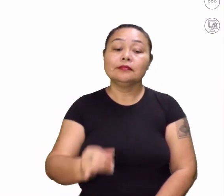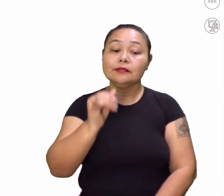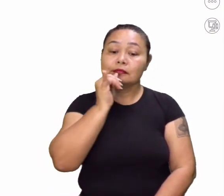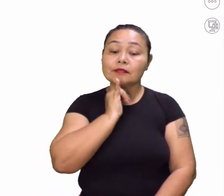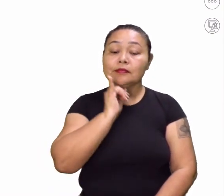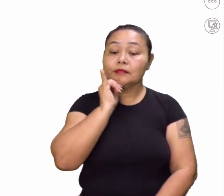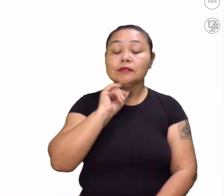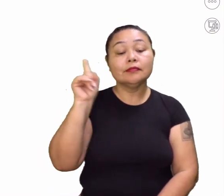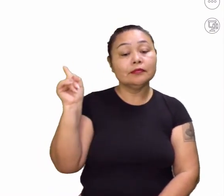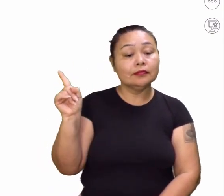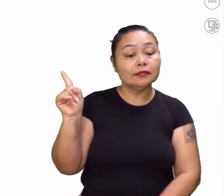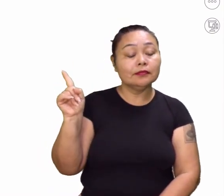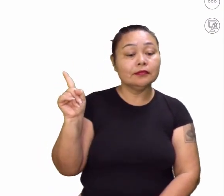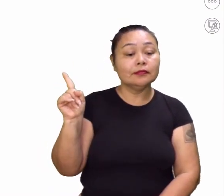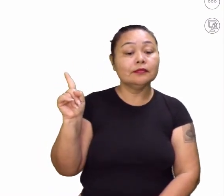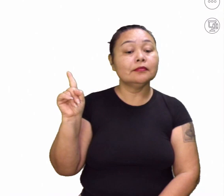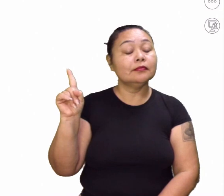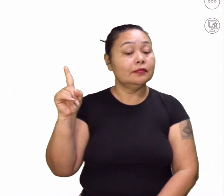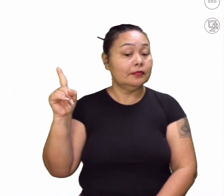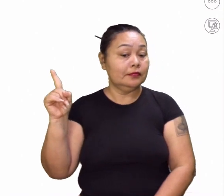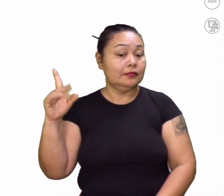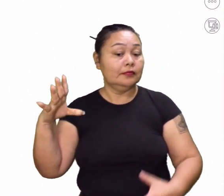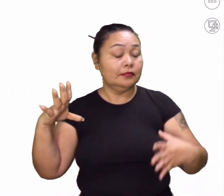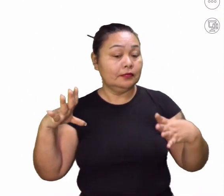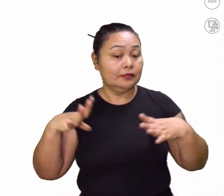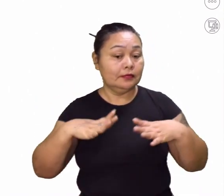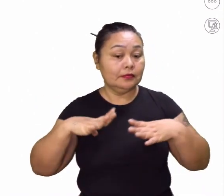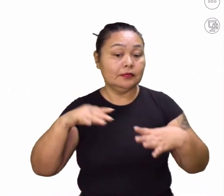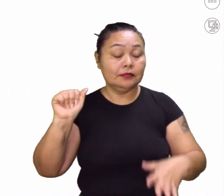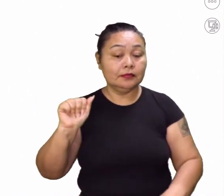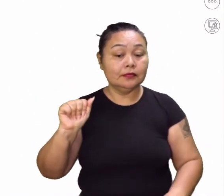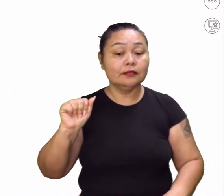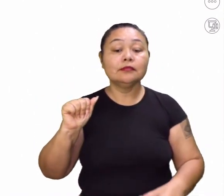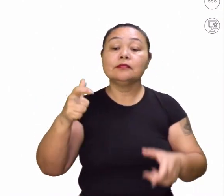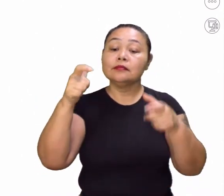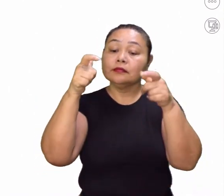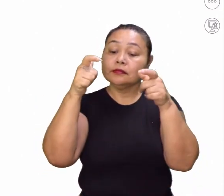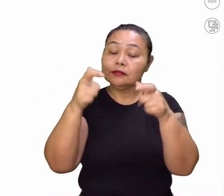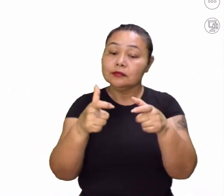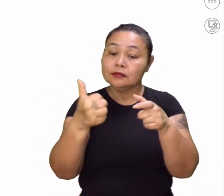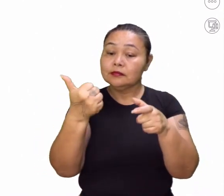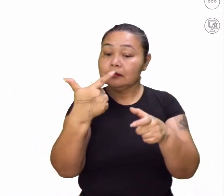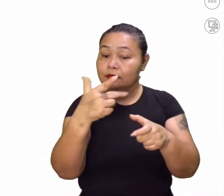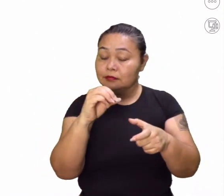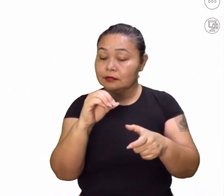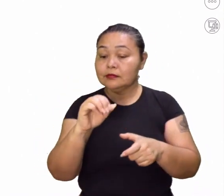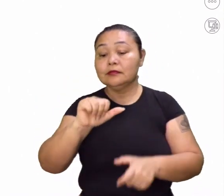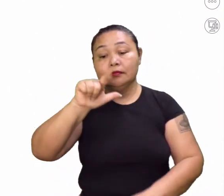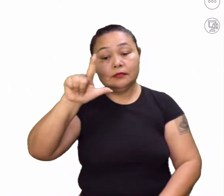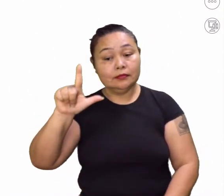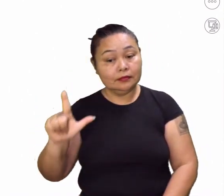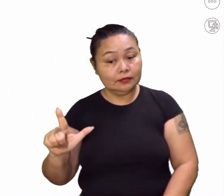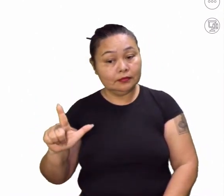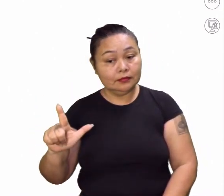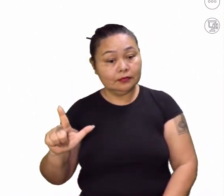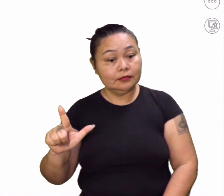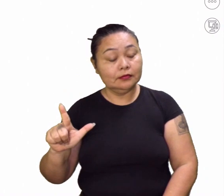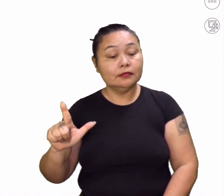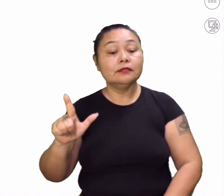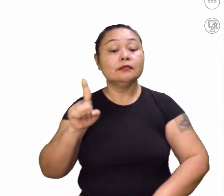Aí a gente tem um exemplo aqui para vocês. Em uma cidade A, localizada a 120 graus a